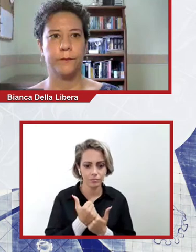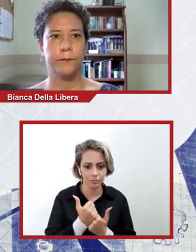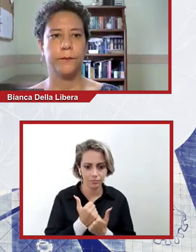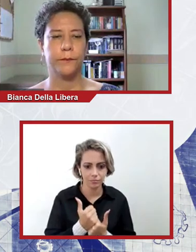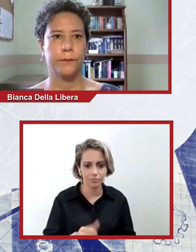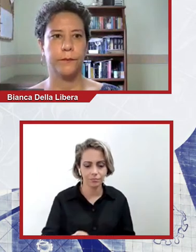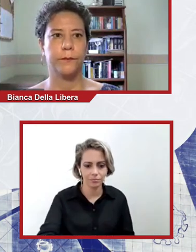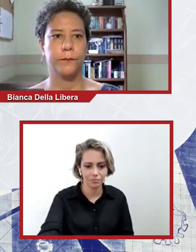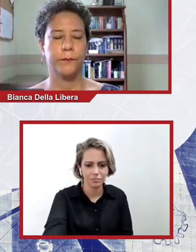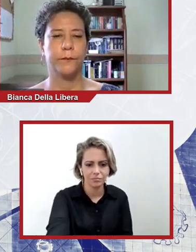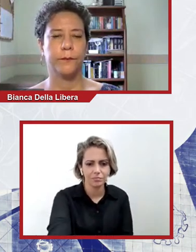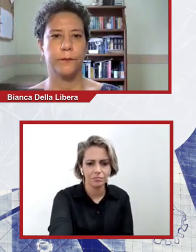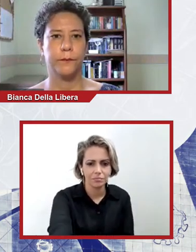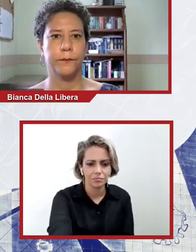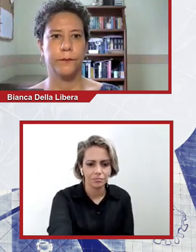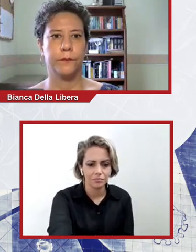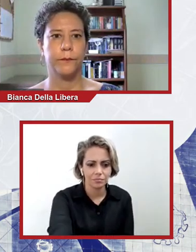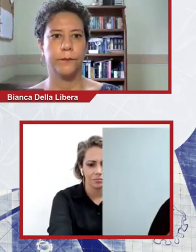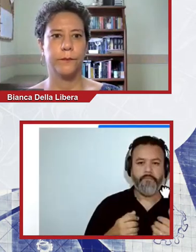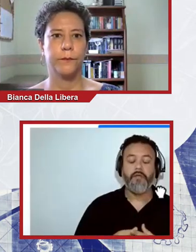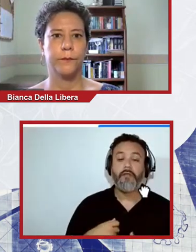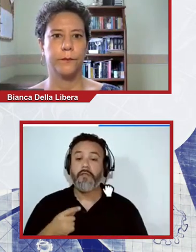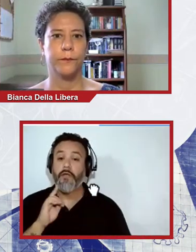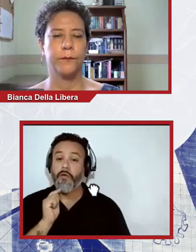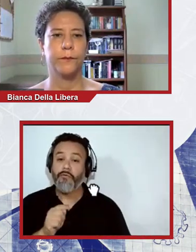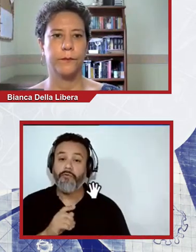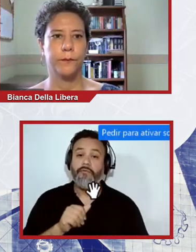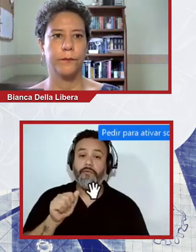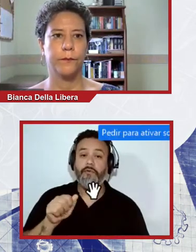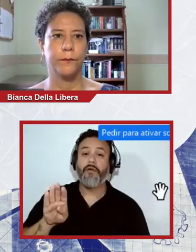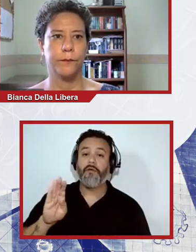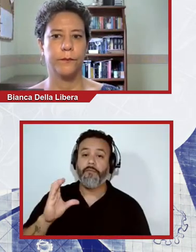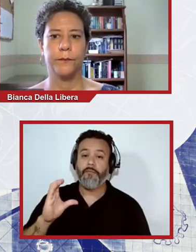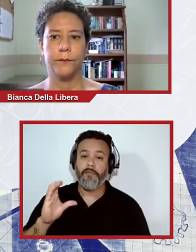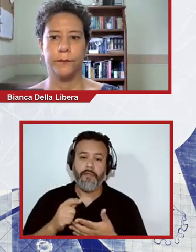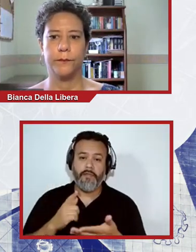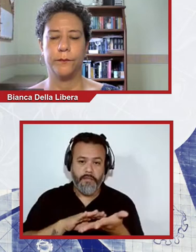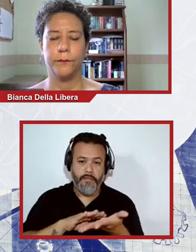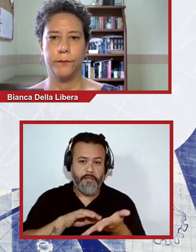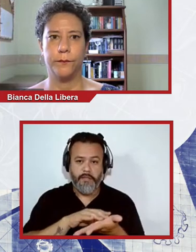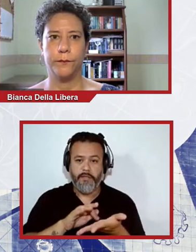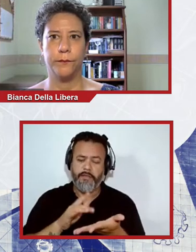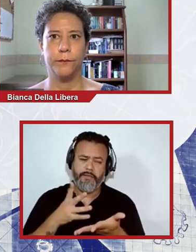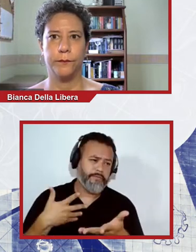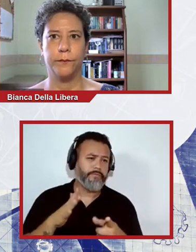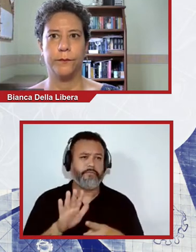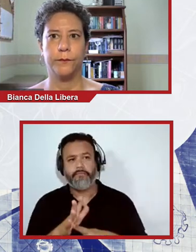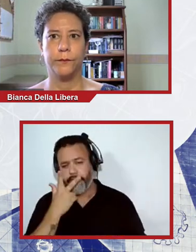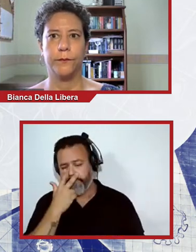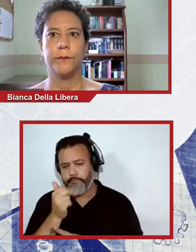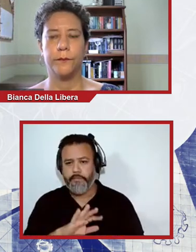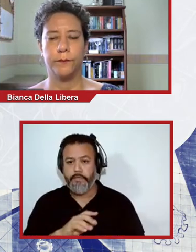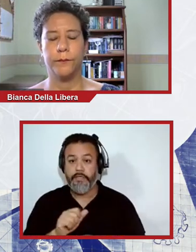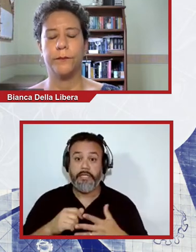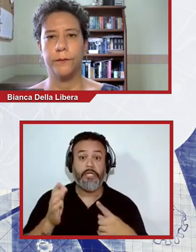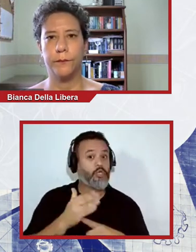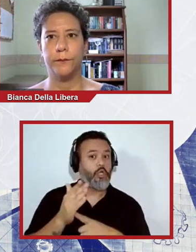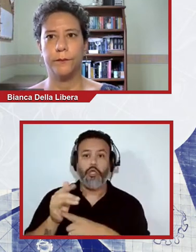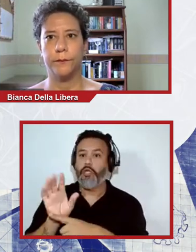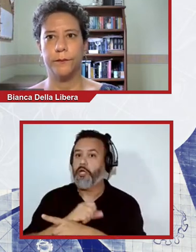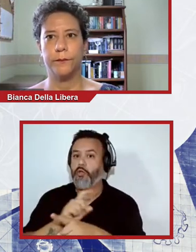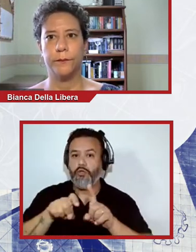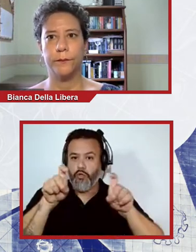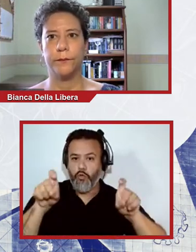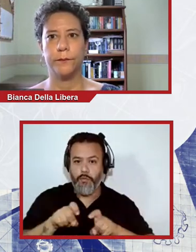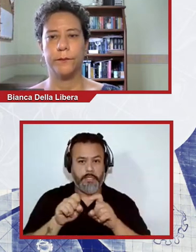para o alfabeto. Né? E uma pessoa, então, vai se comunicar com ela através do Tadoma. Isso não tem nada a ver com tecnologia e computação.